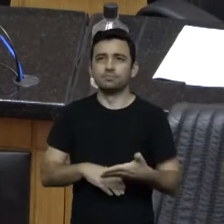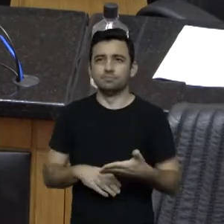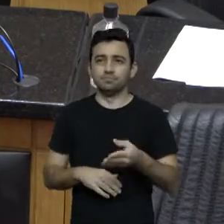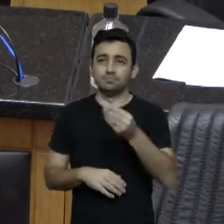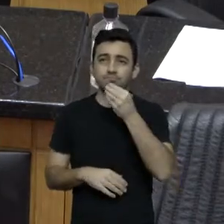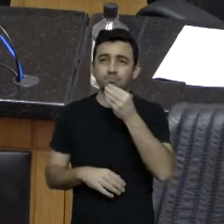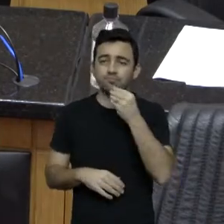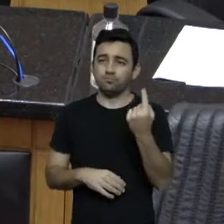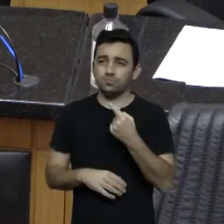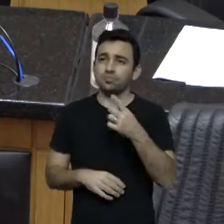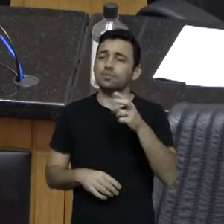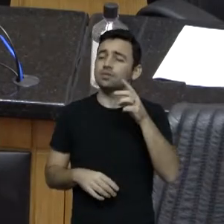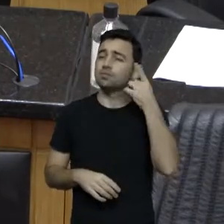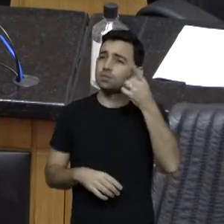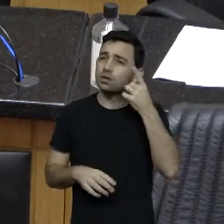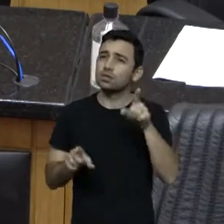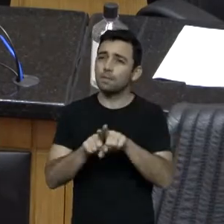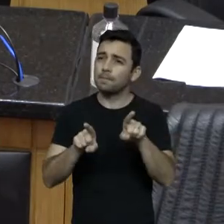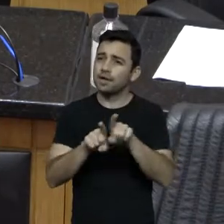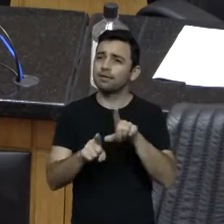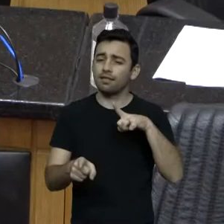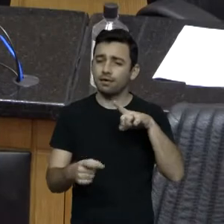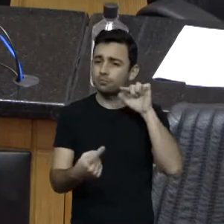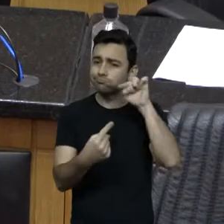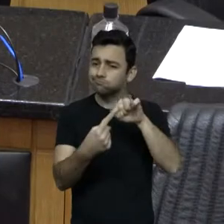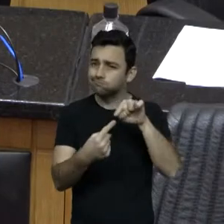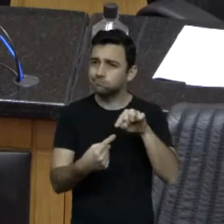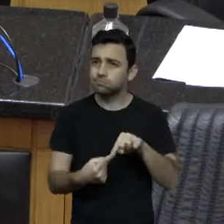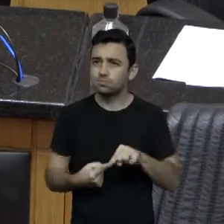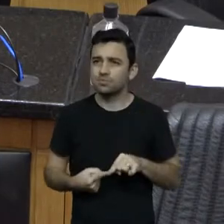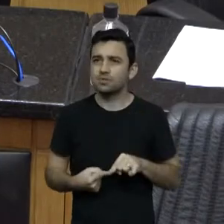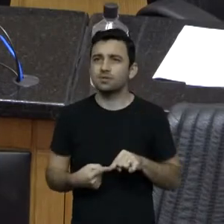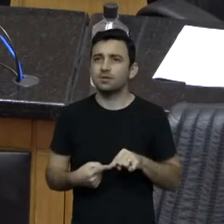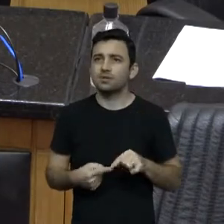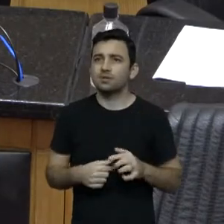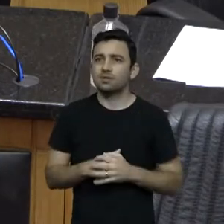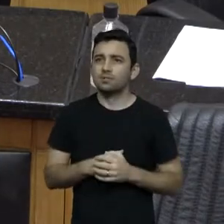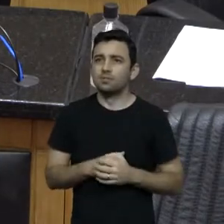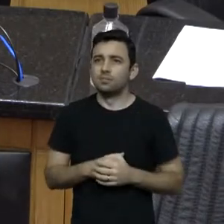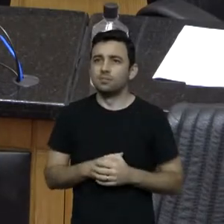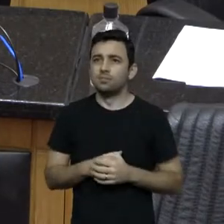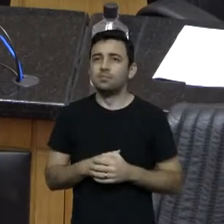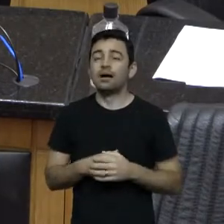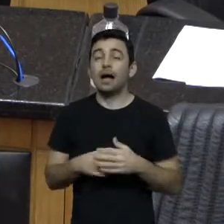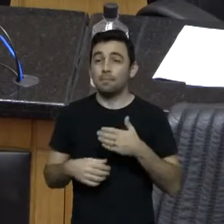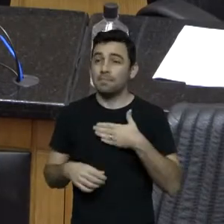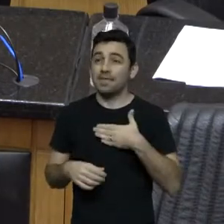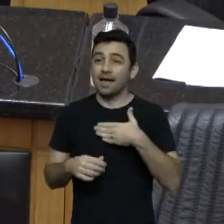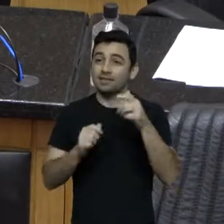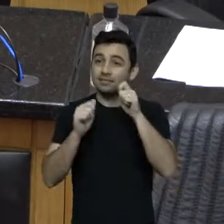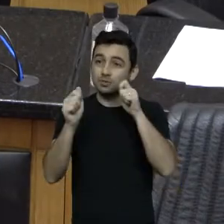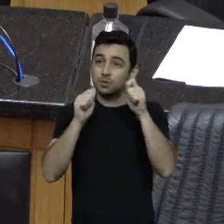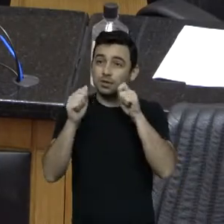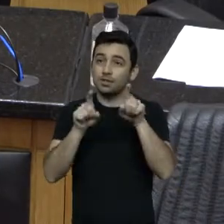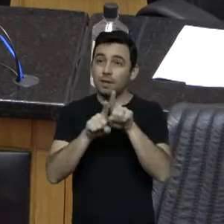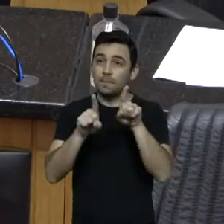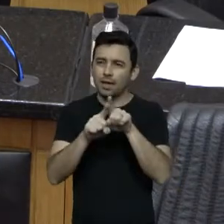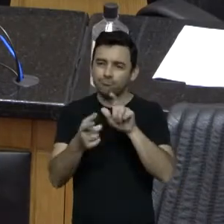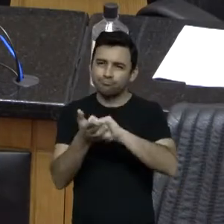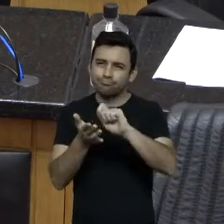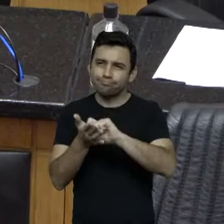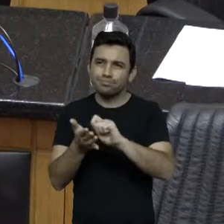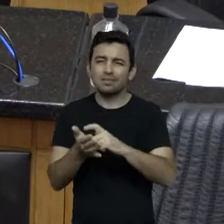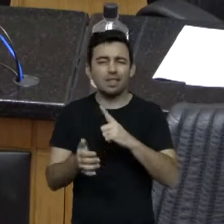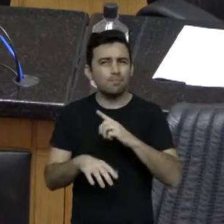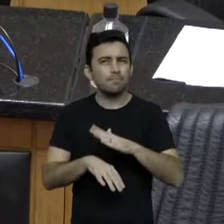claro nós deputados também temos essa missão na água silêncio fala de andar e eu até a minha Assessoria tava anotando lá que eu acho que deu